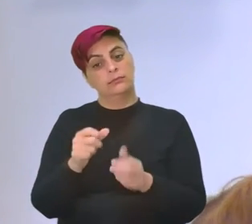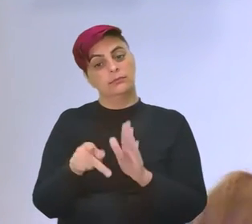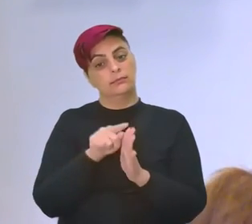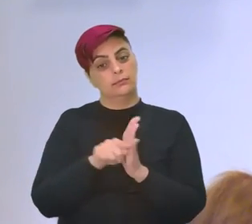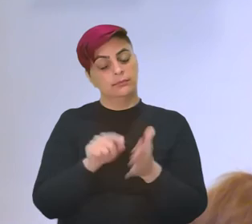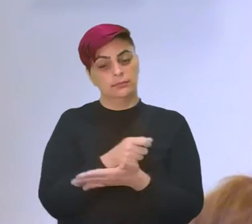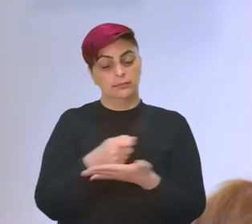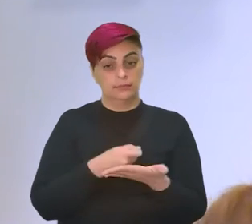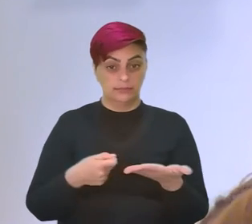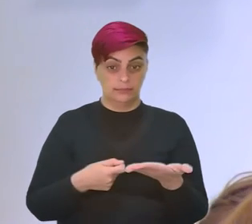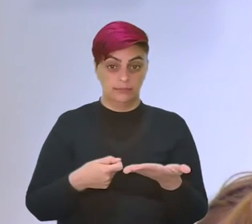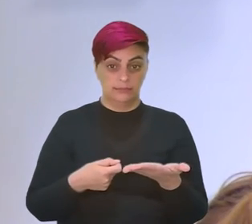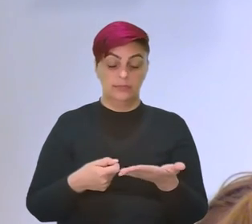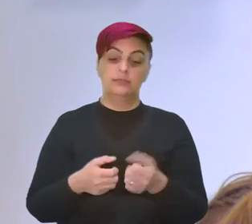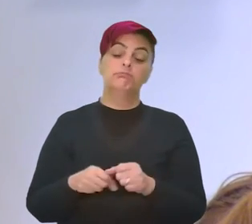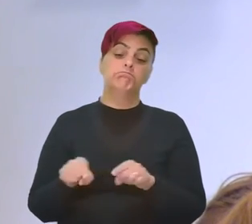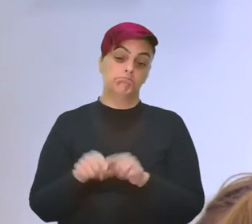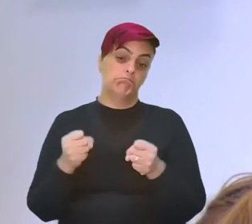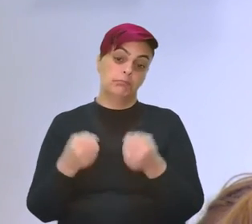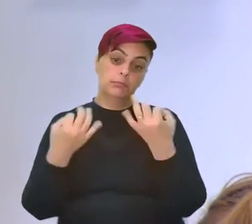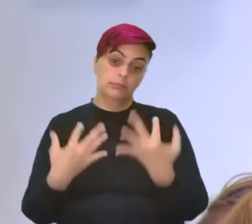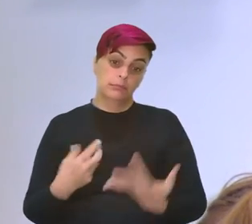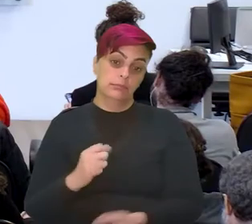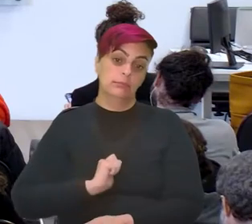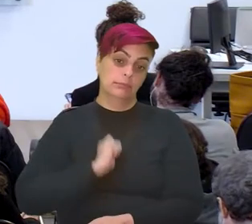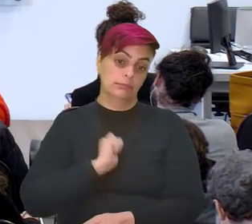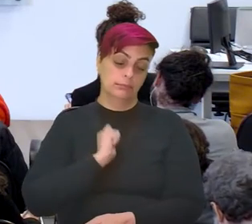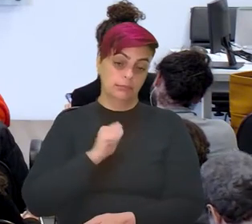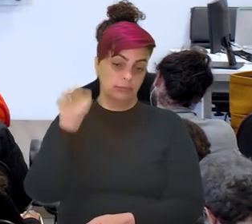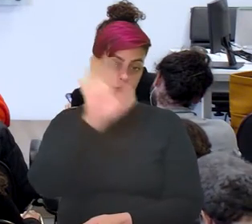disso, pode ser na obra dele, mas também na antropologia, de modo geral.